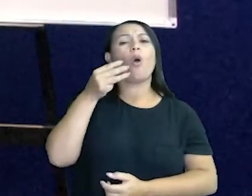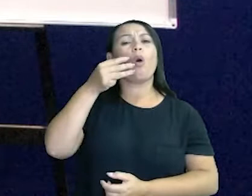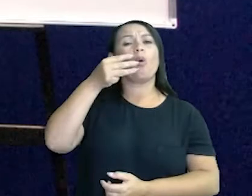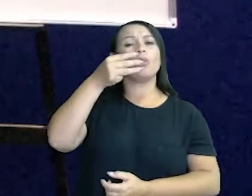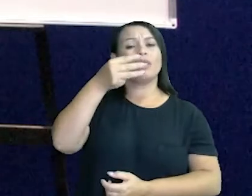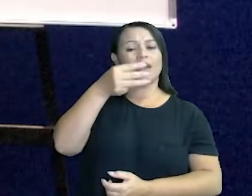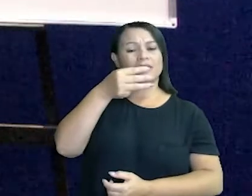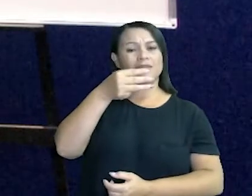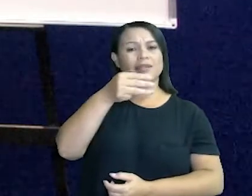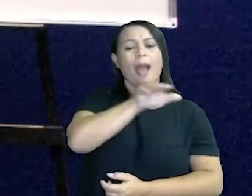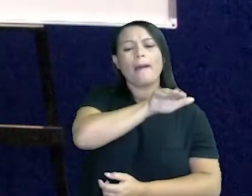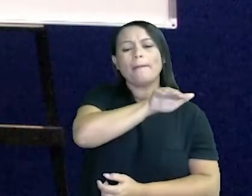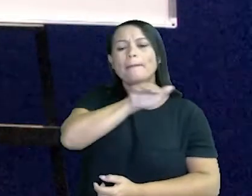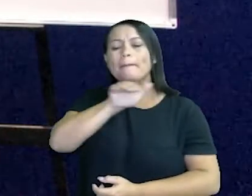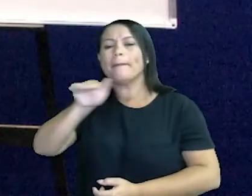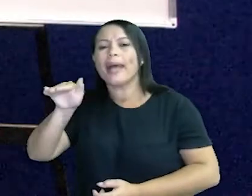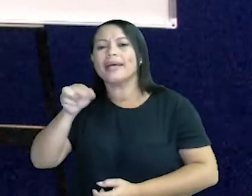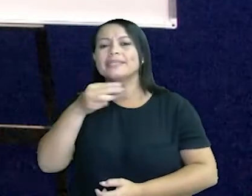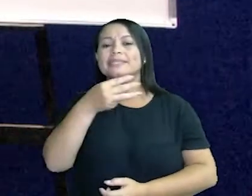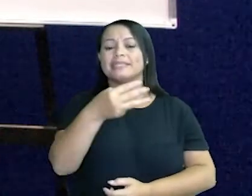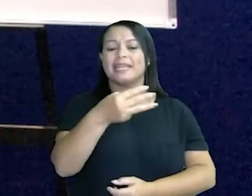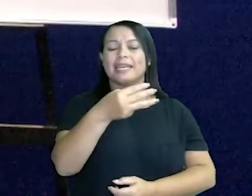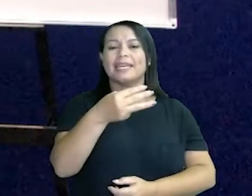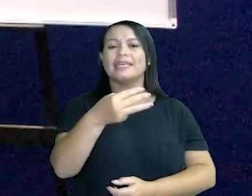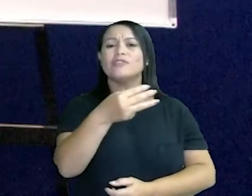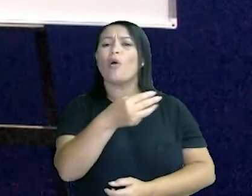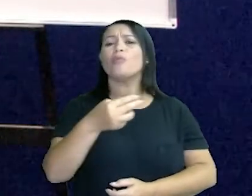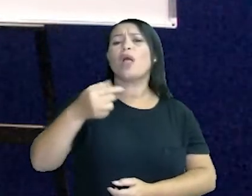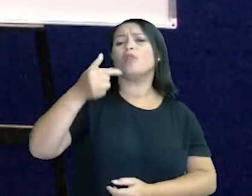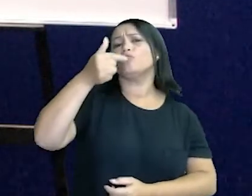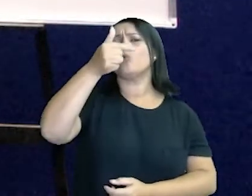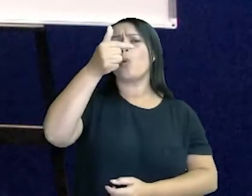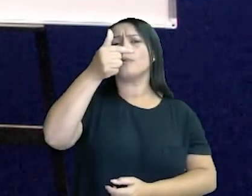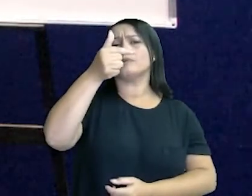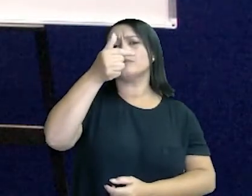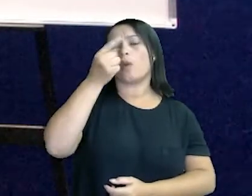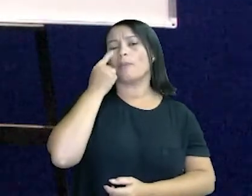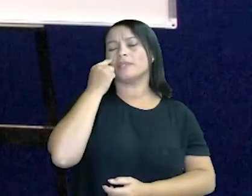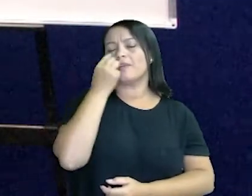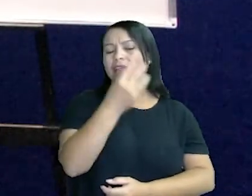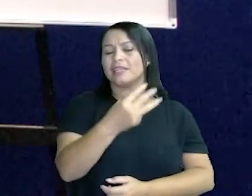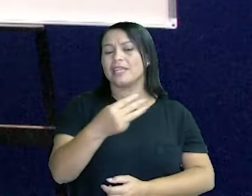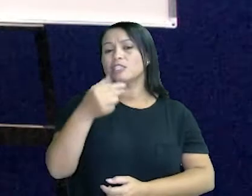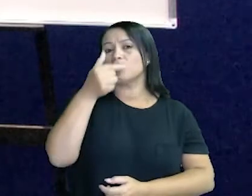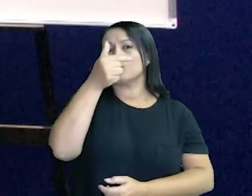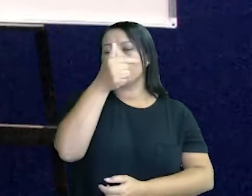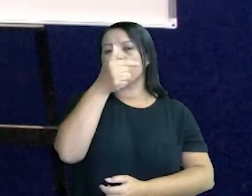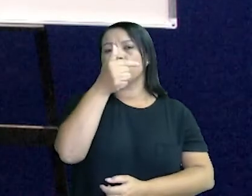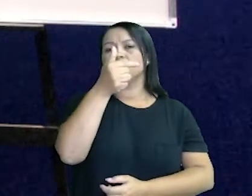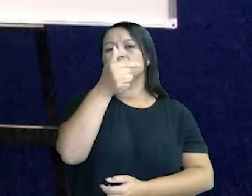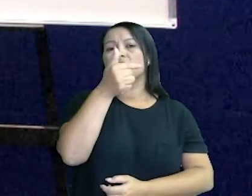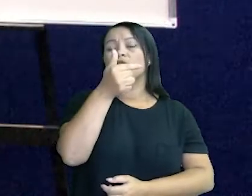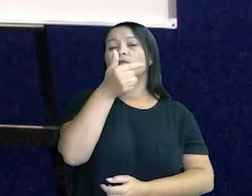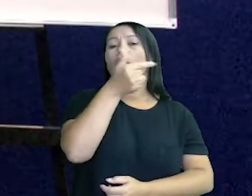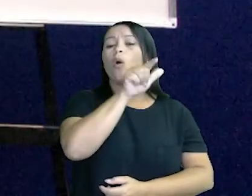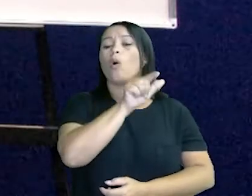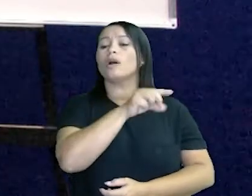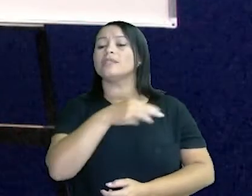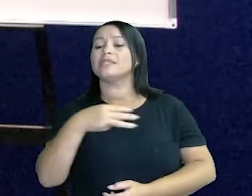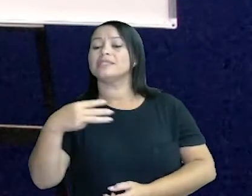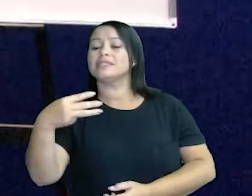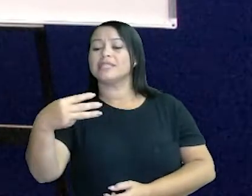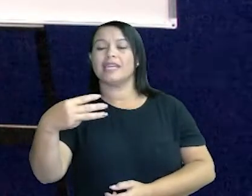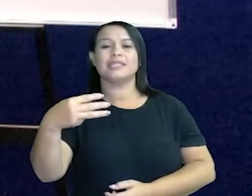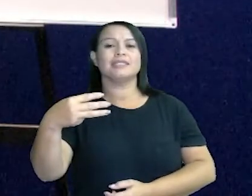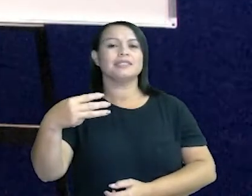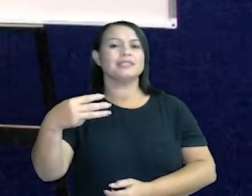base três vou botar um expoente aqui dois tá e vou botar uma outra base